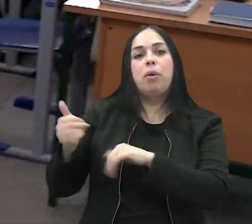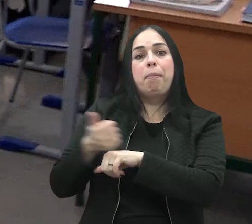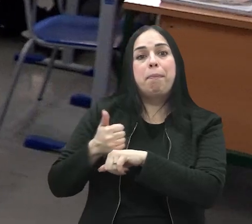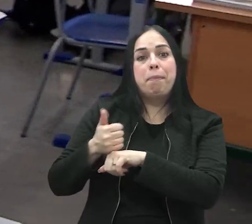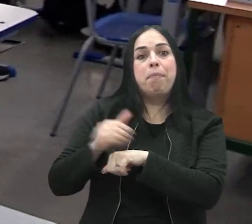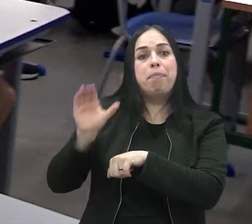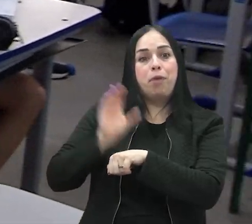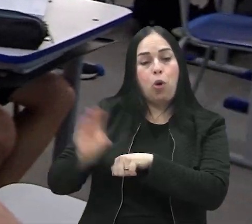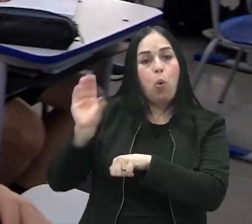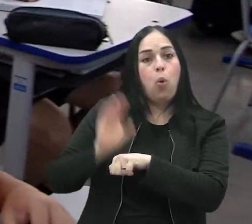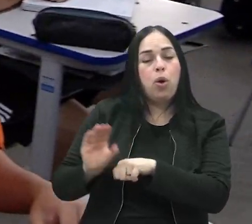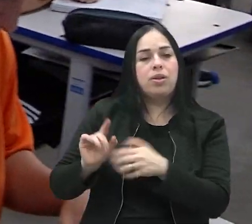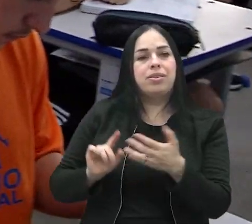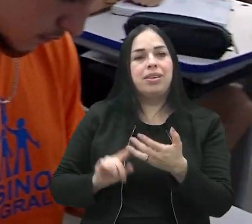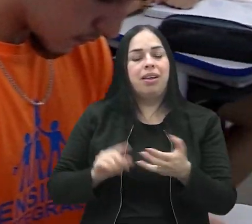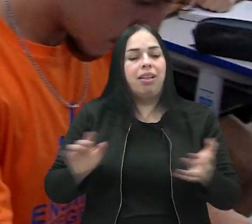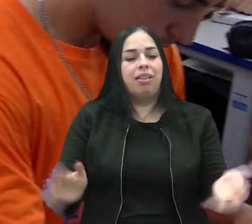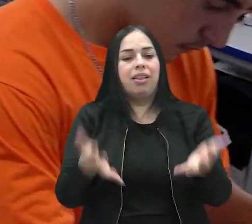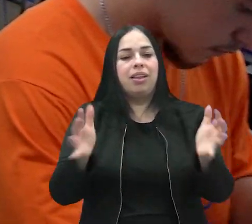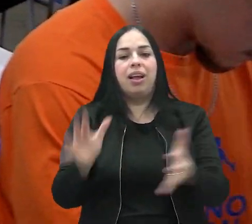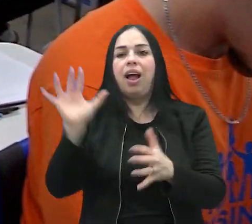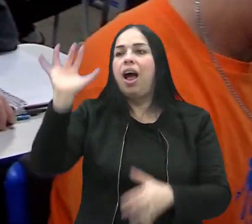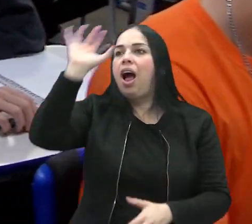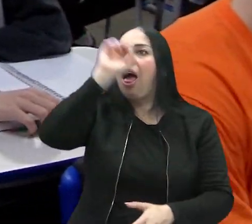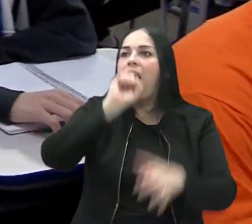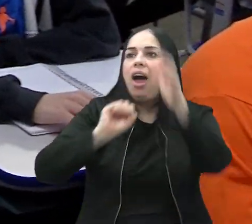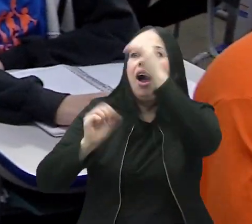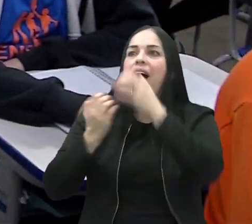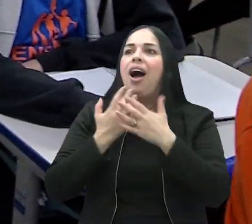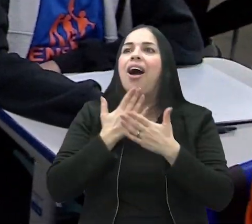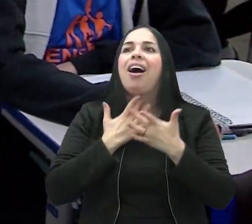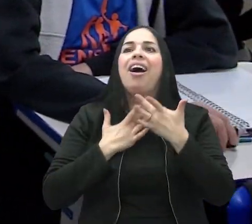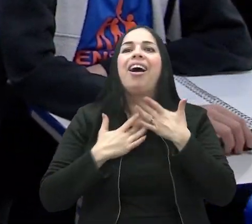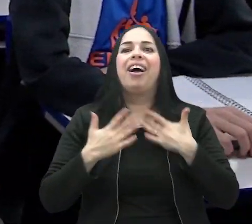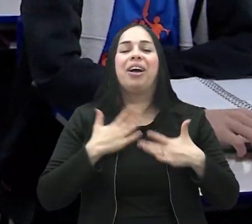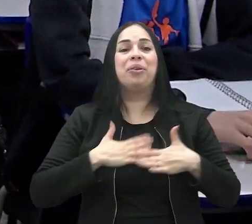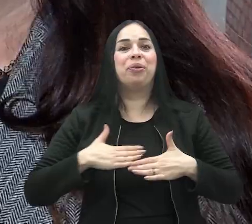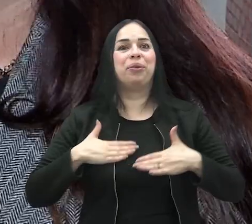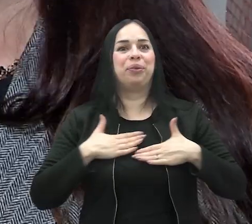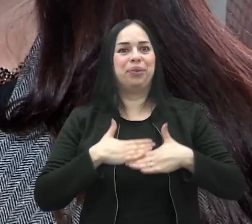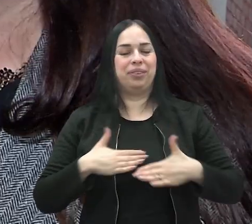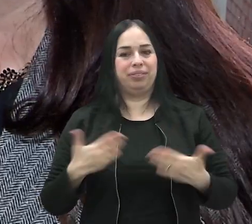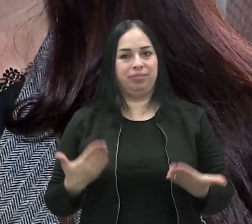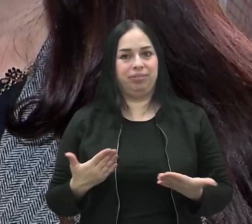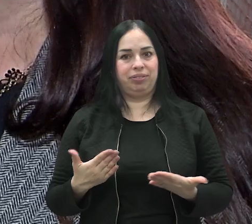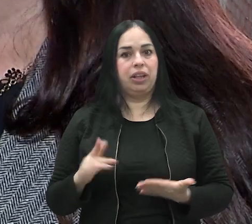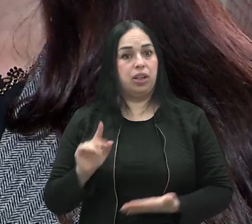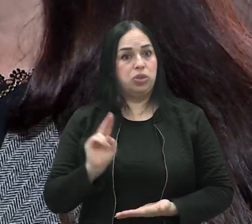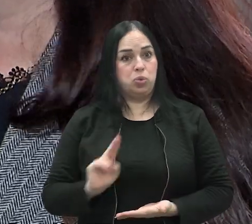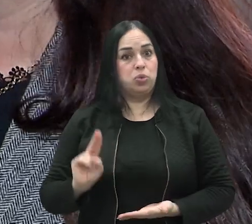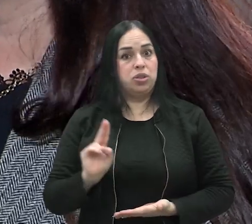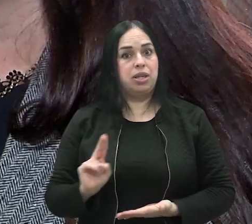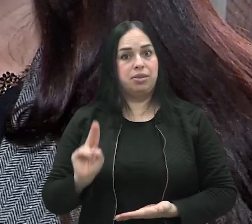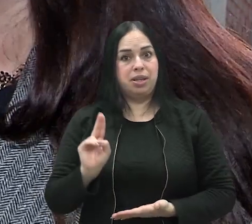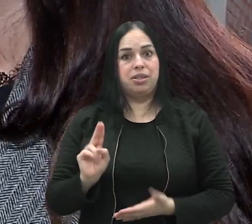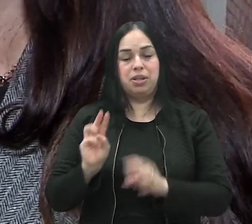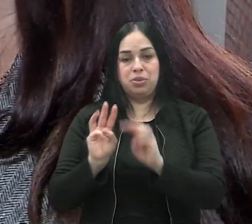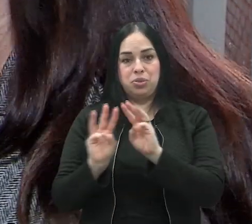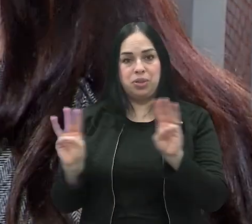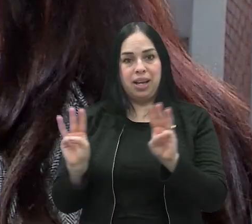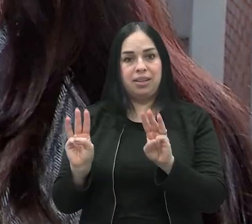e programas que estimulem o prazer de aprender é fundamental. A rede tem investido muito no uso de